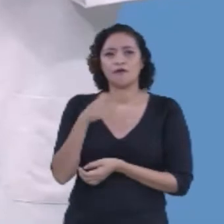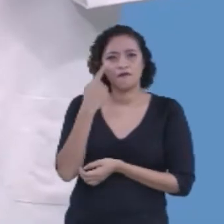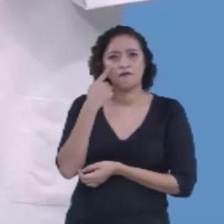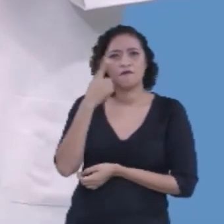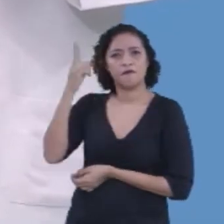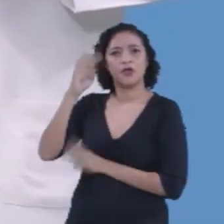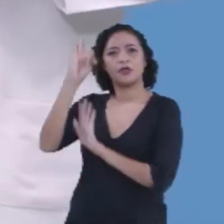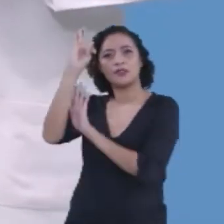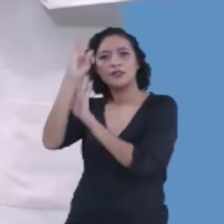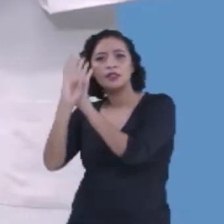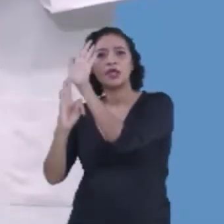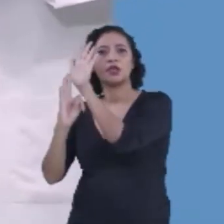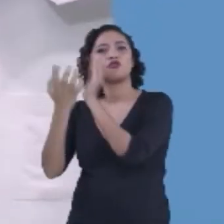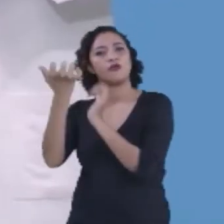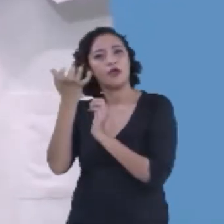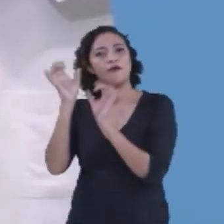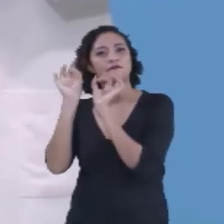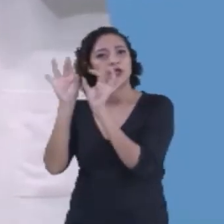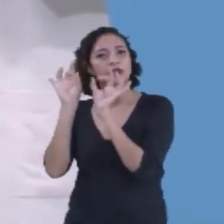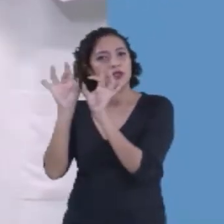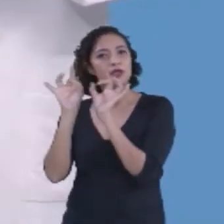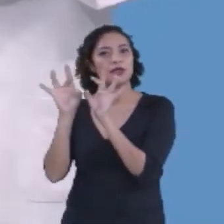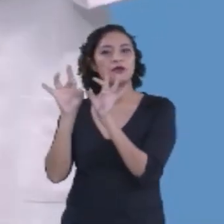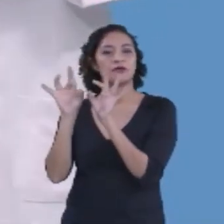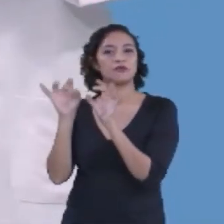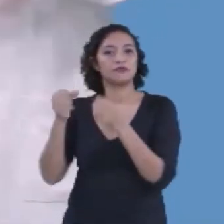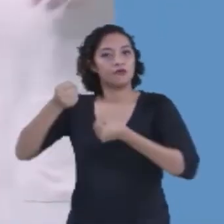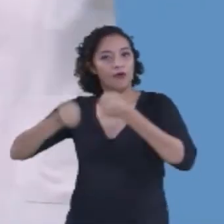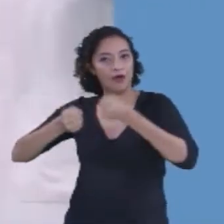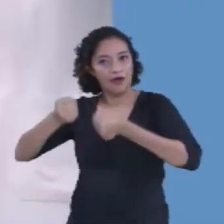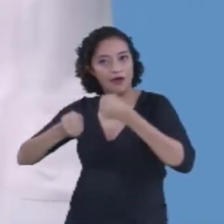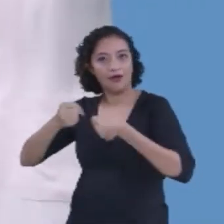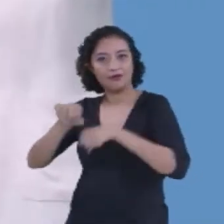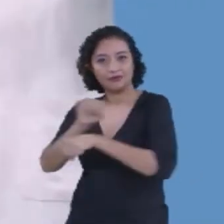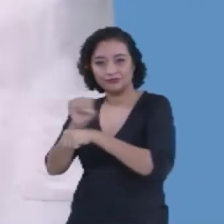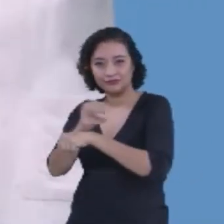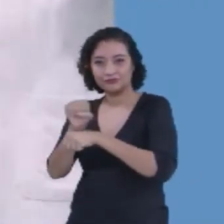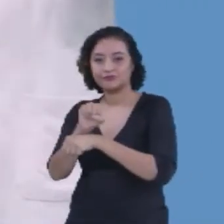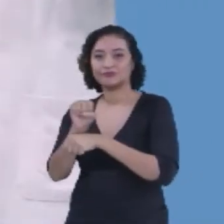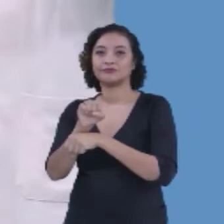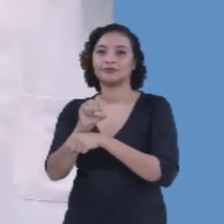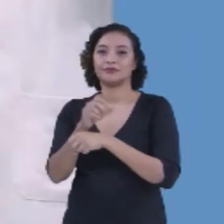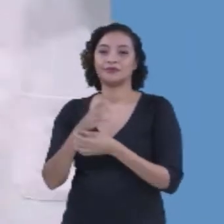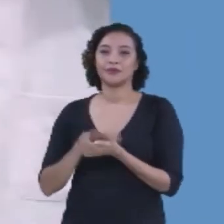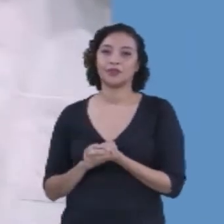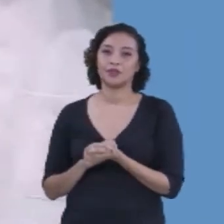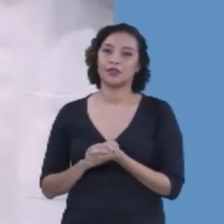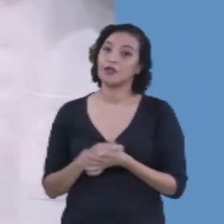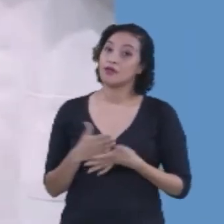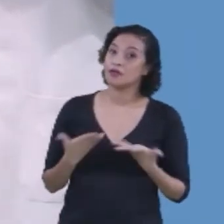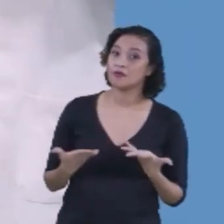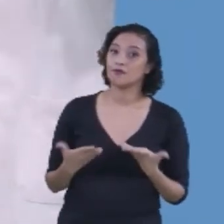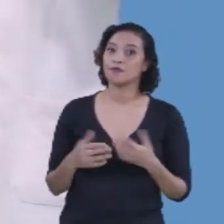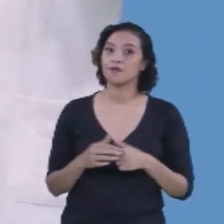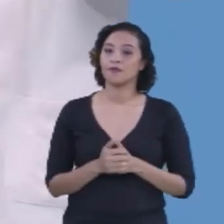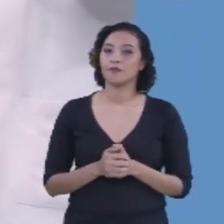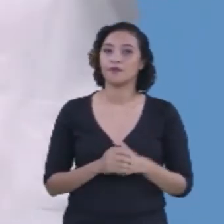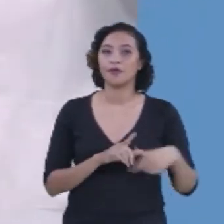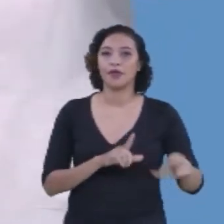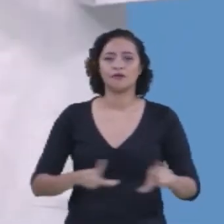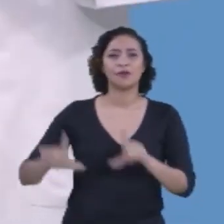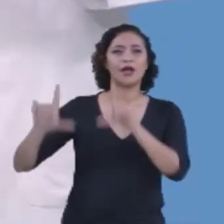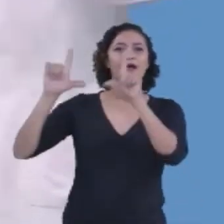está procurando vender o quê? Vender um carro. E para isso ele vai, aí no caso, fazer uso